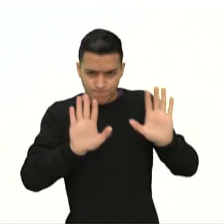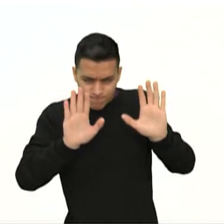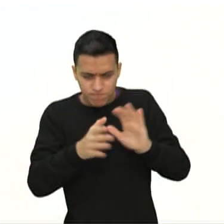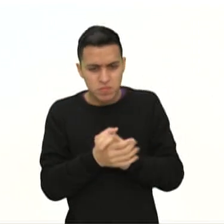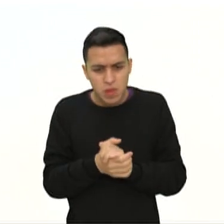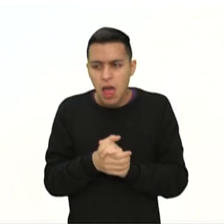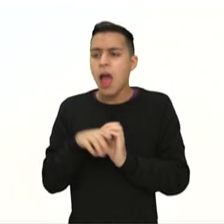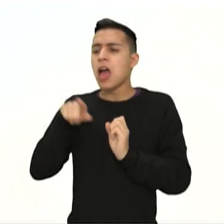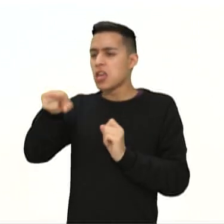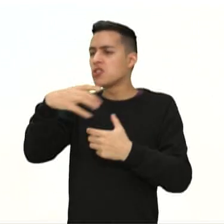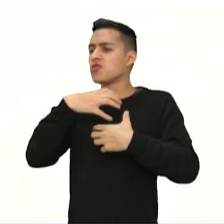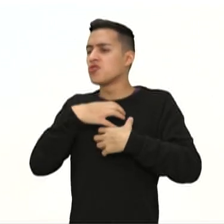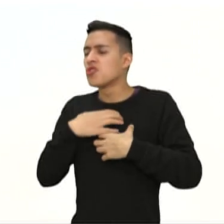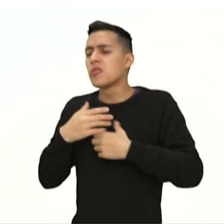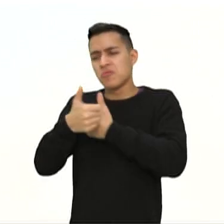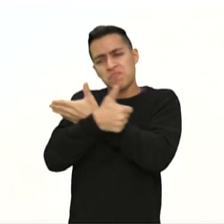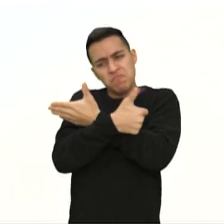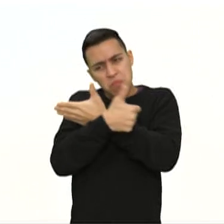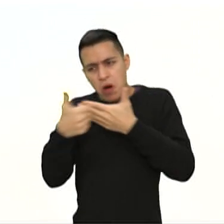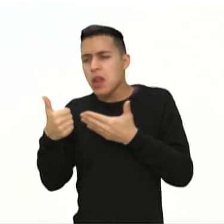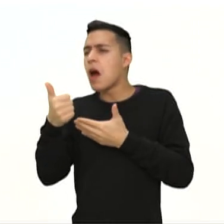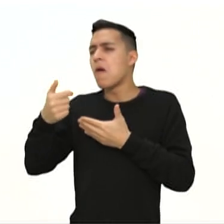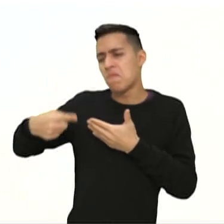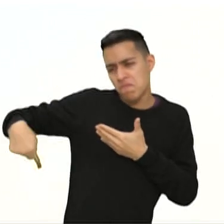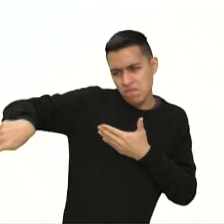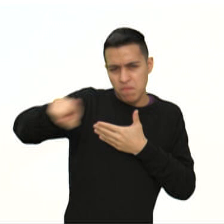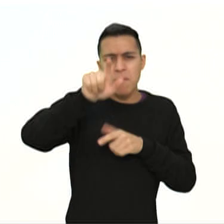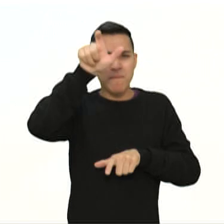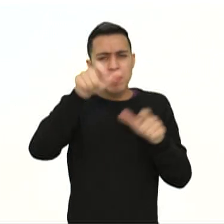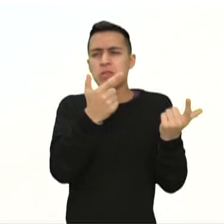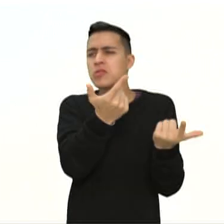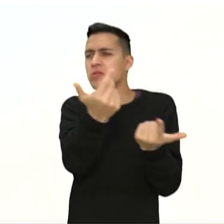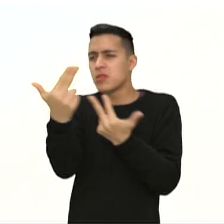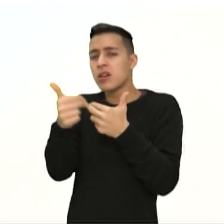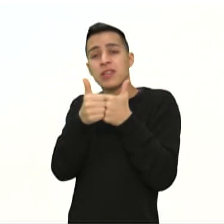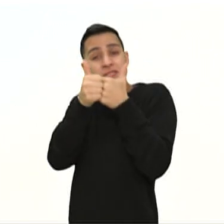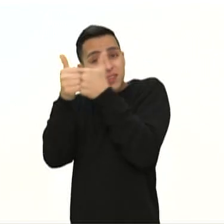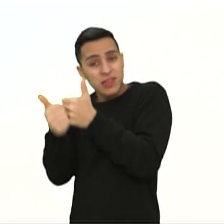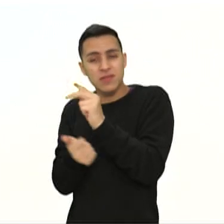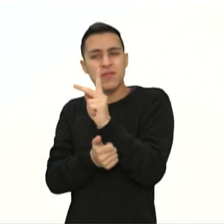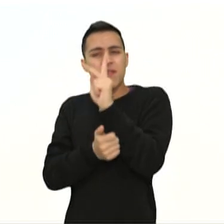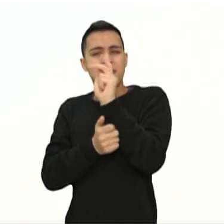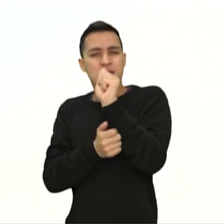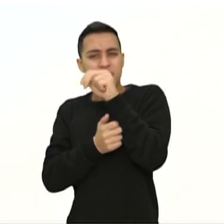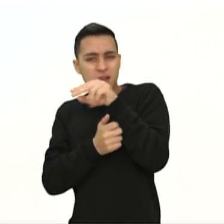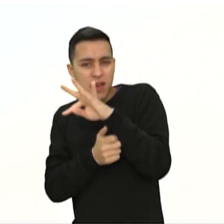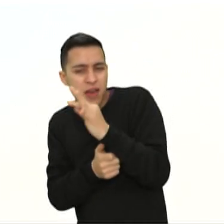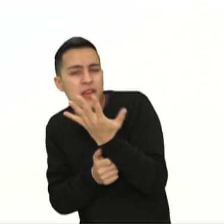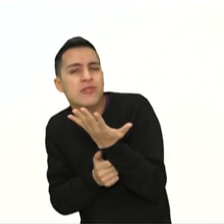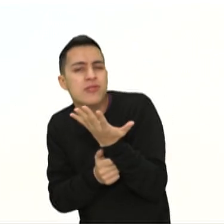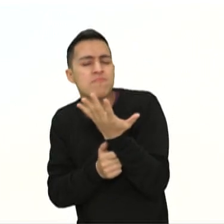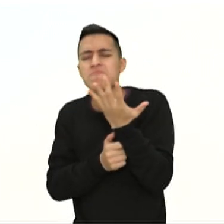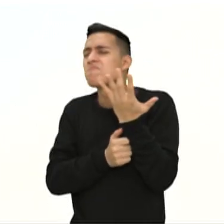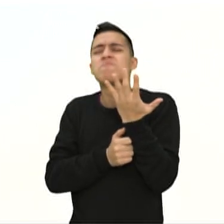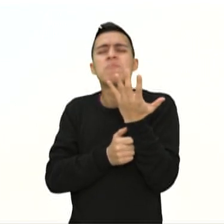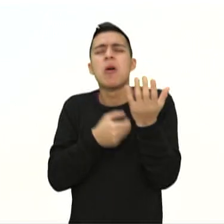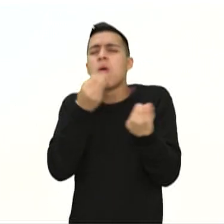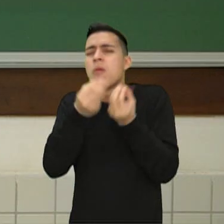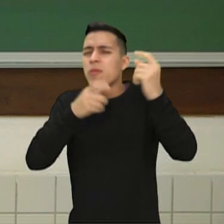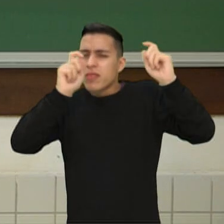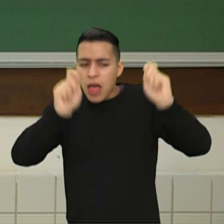ação moral universalmente válida segundo a ética kantiana? Então, segundo o pensamento do Kant, como é que